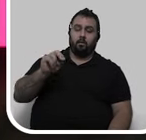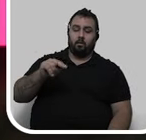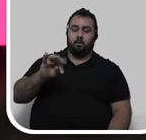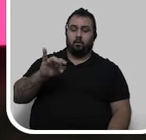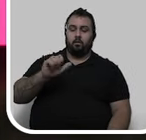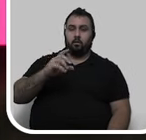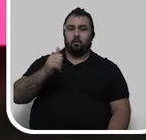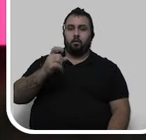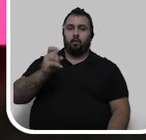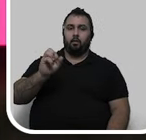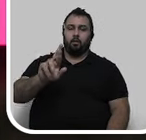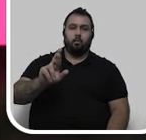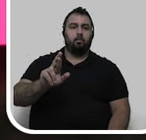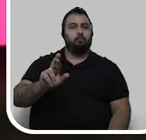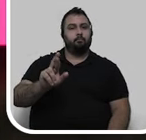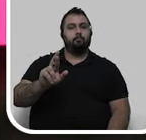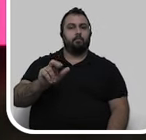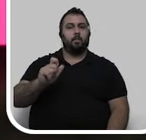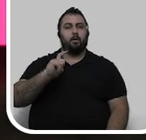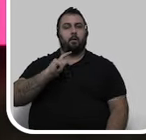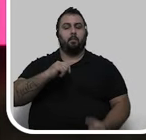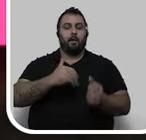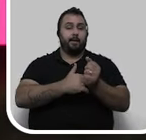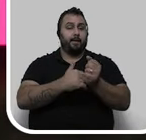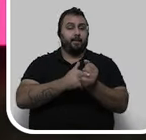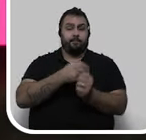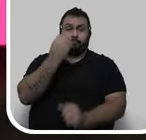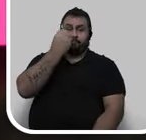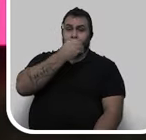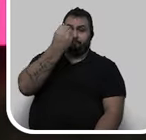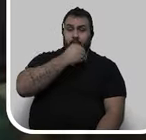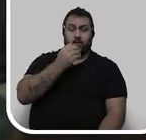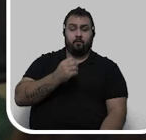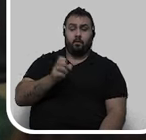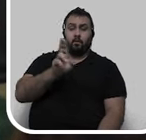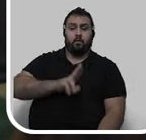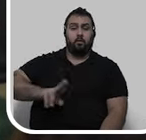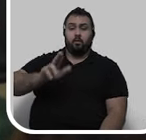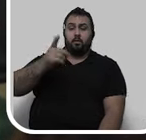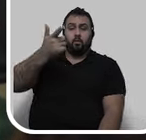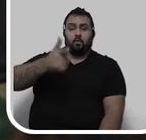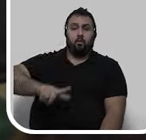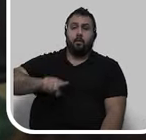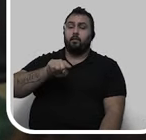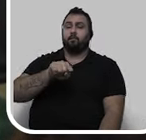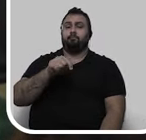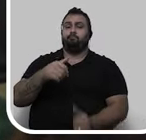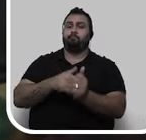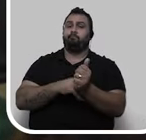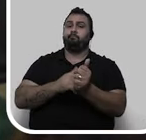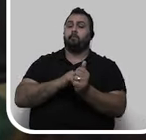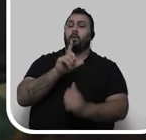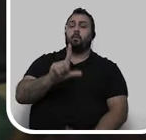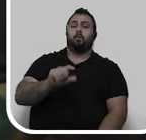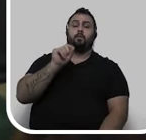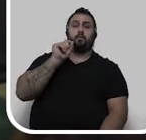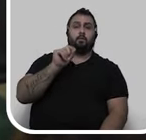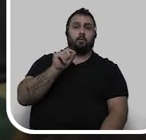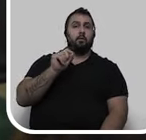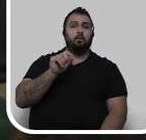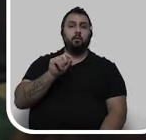usar uma senha mais fraca, né? Não estou promovendo reutilização de senhas, mas eu acho que é uma escolha que a gente tem que fazer, de